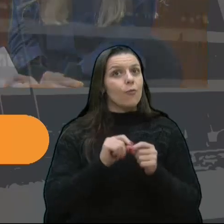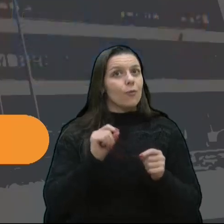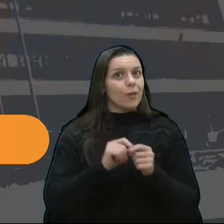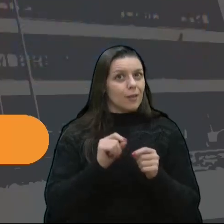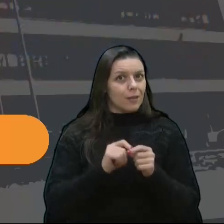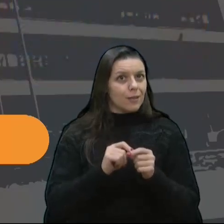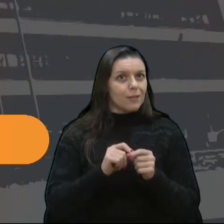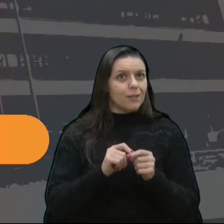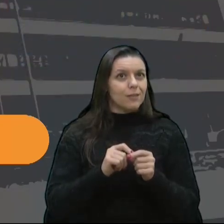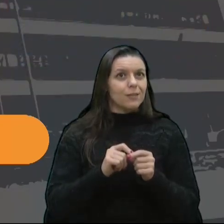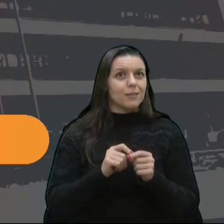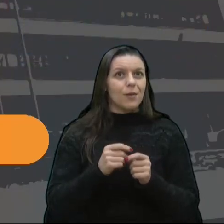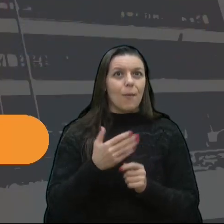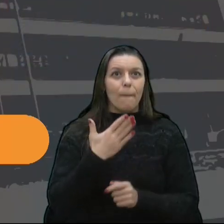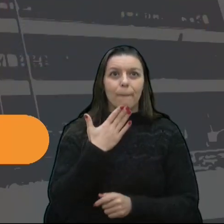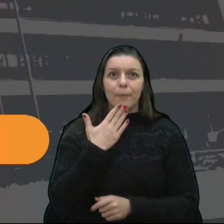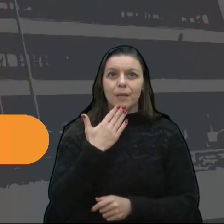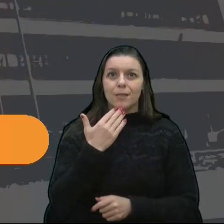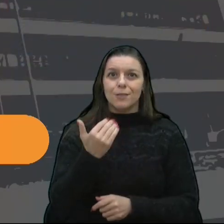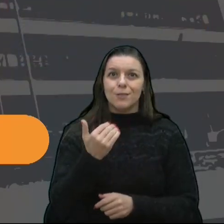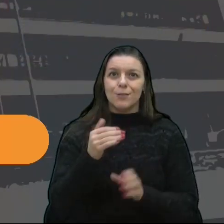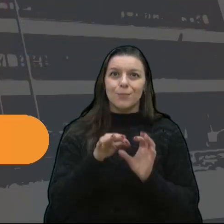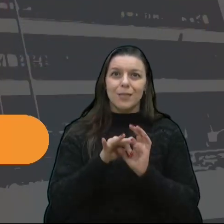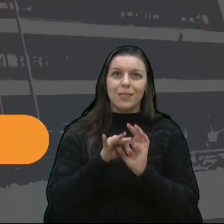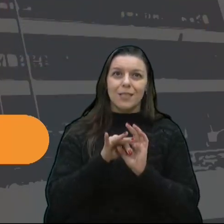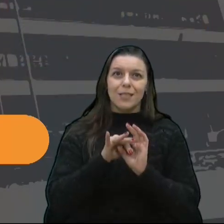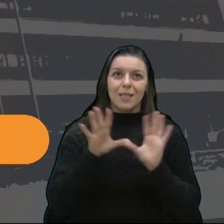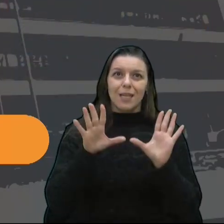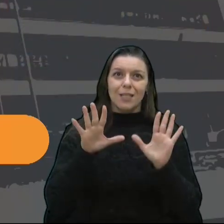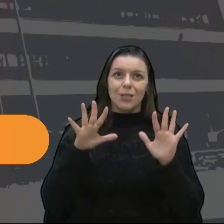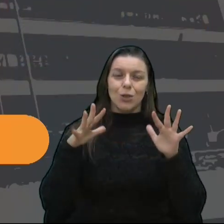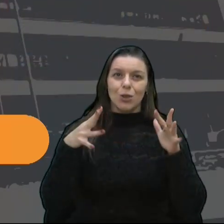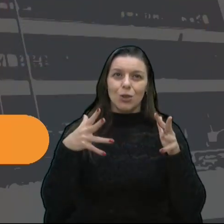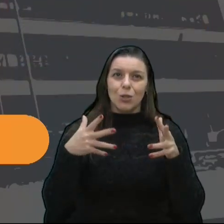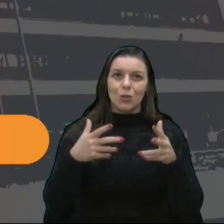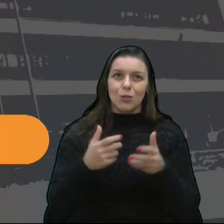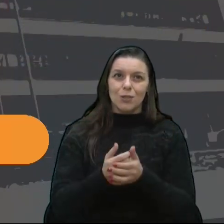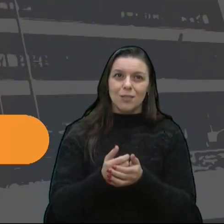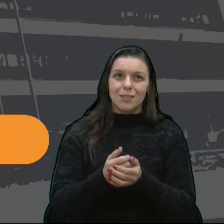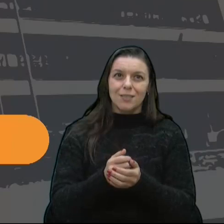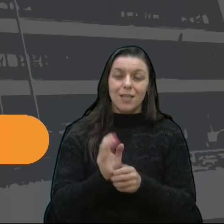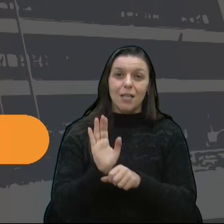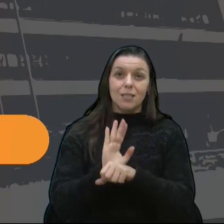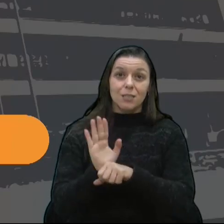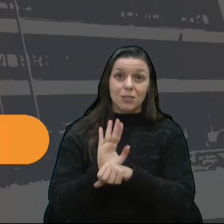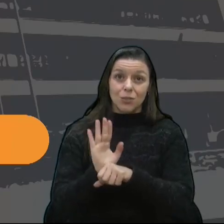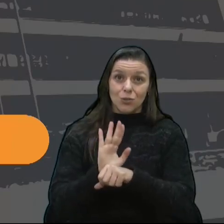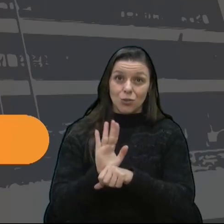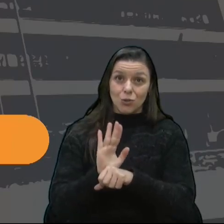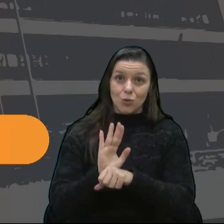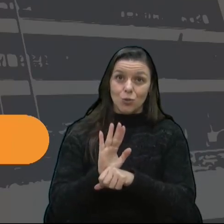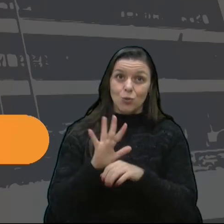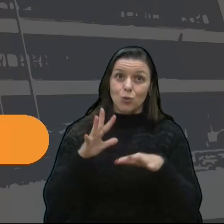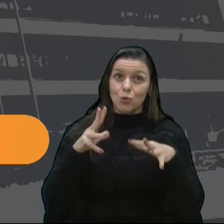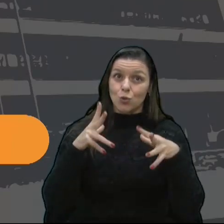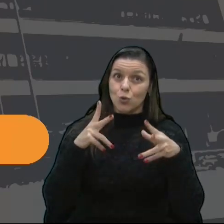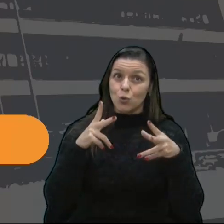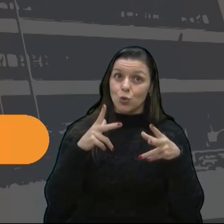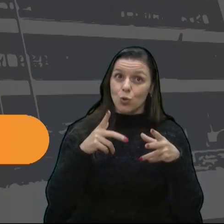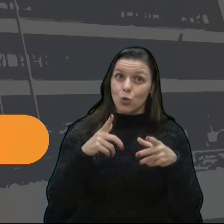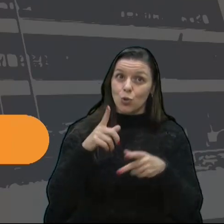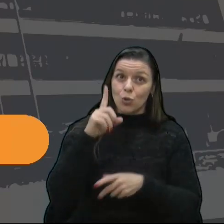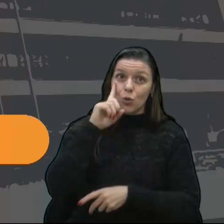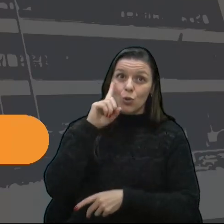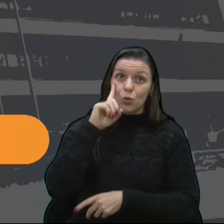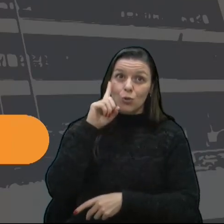casa, eu liberei eles a semana inteira e disse para eles ficarem assistindo todos os dias aí,